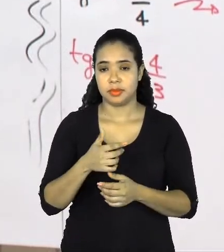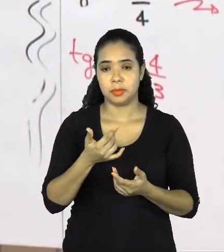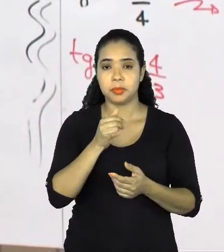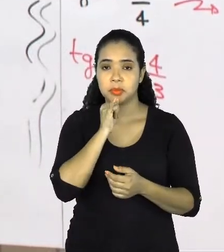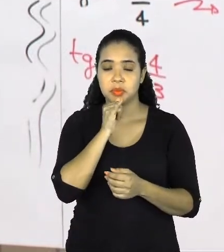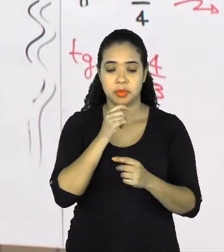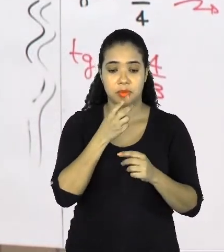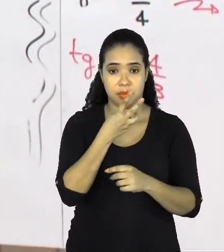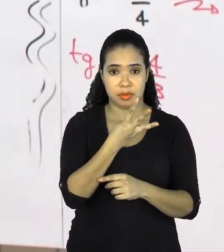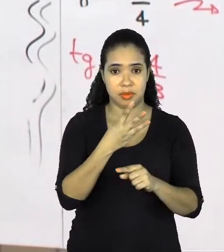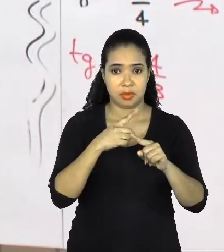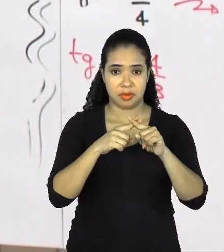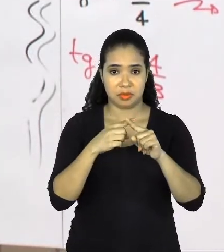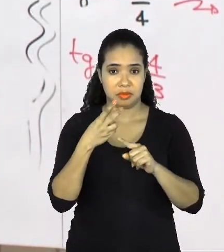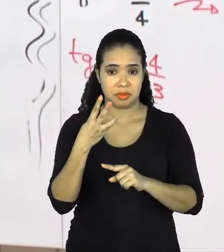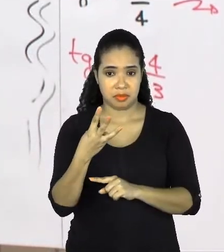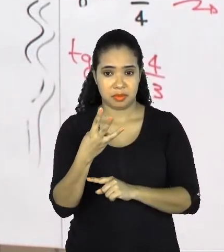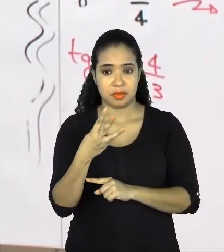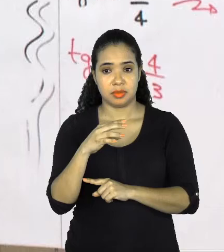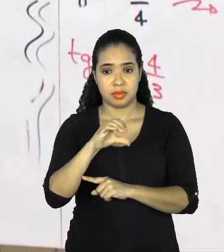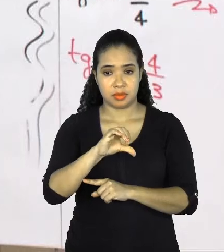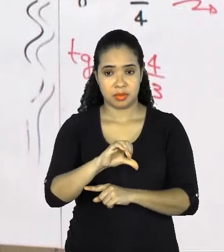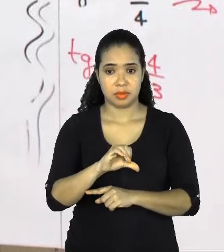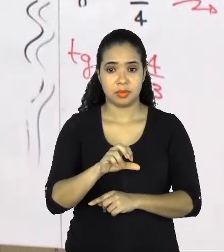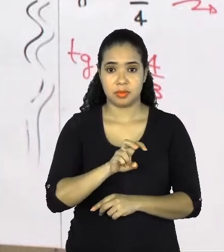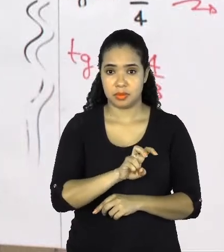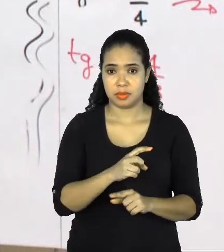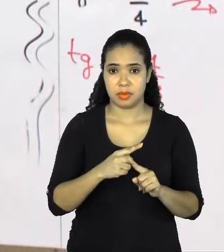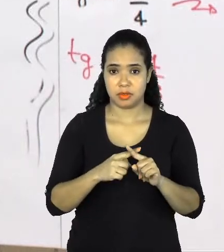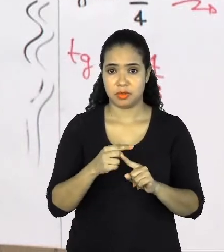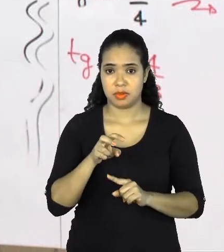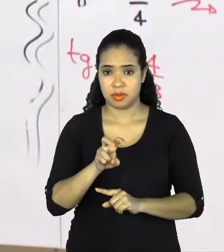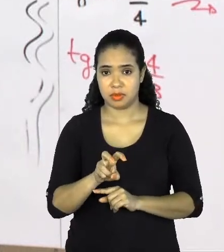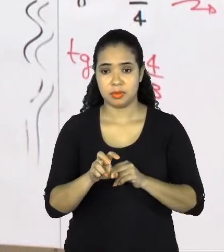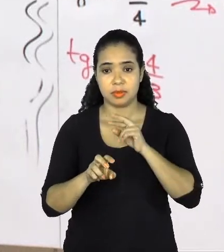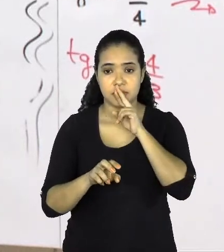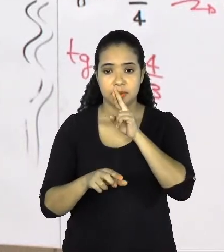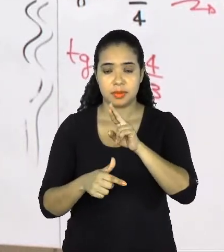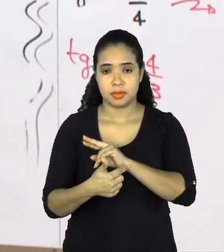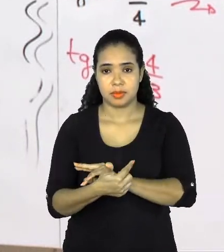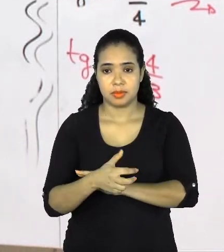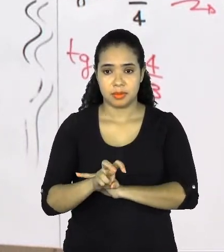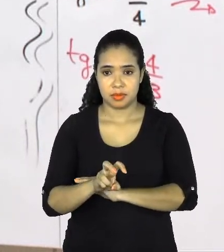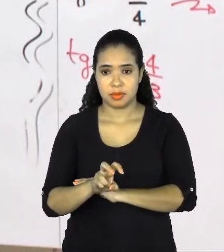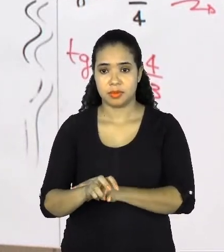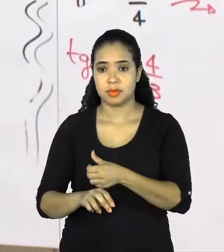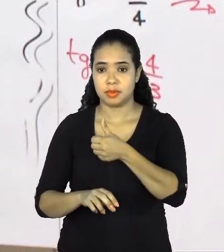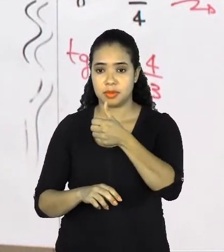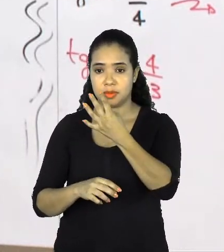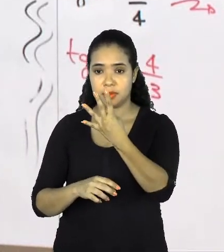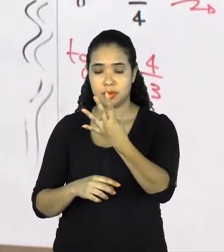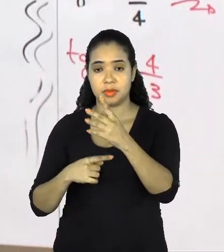25. 9 mais 25, ou 9 mais 16, 25.